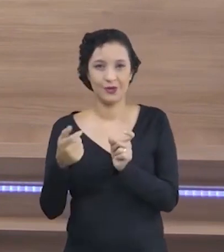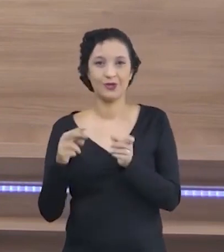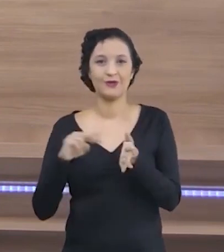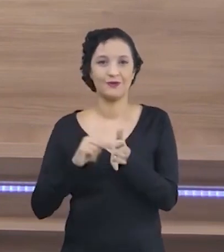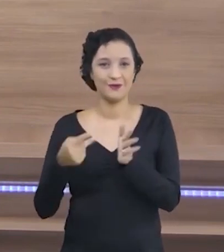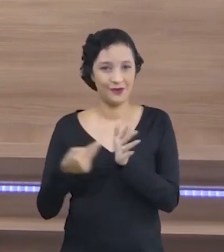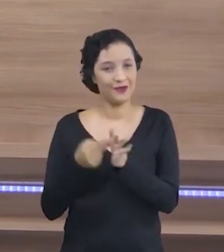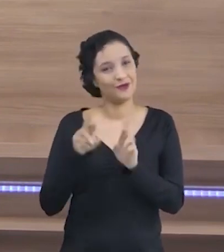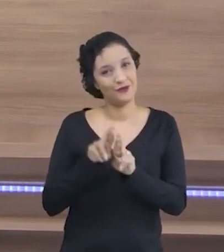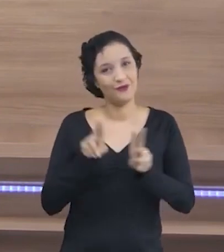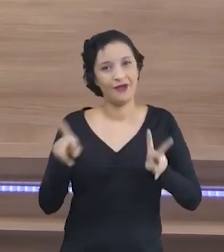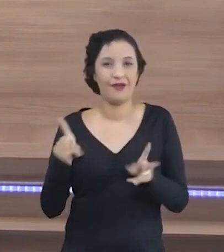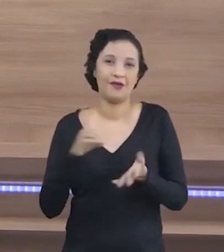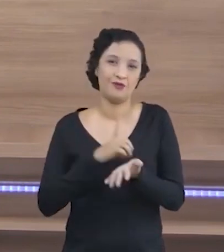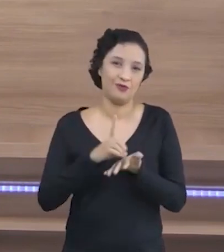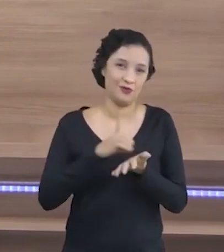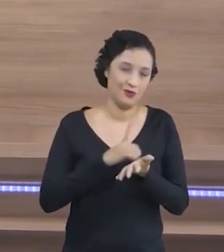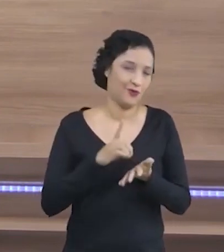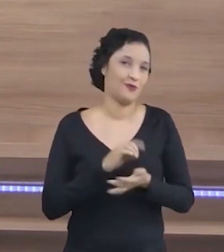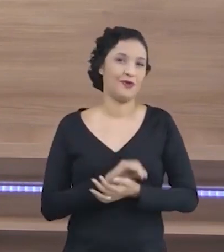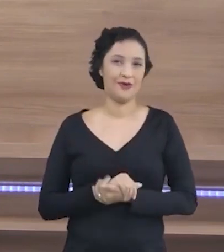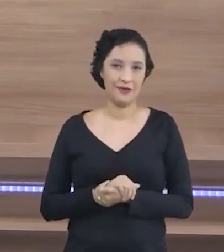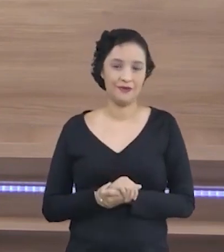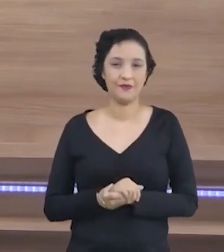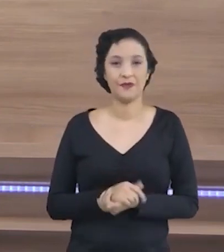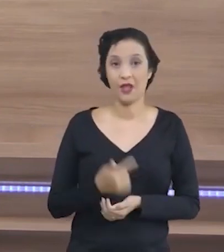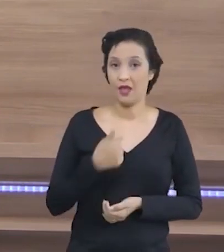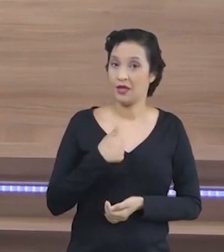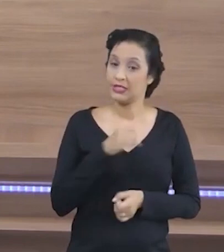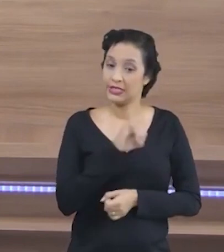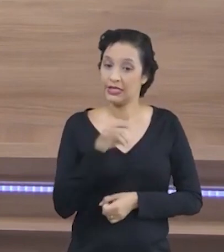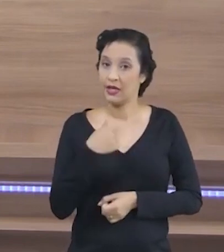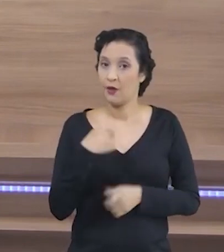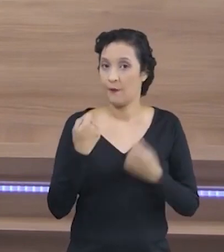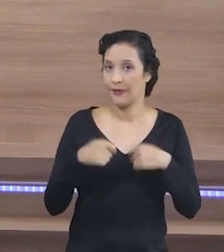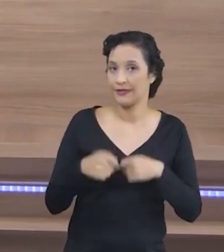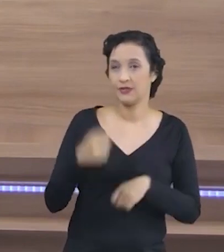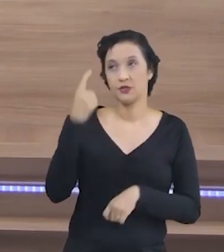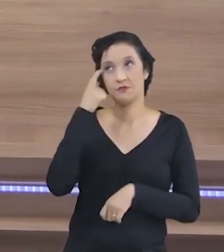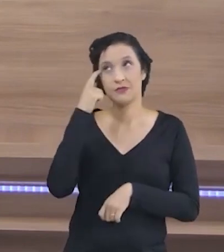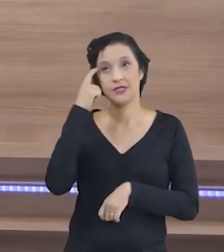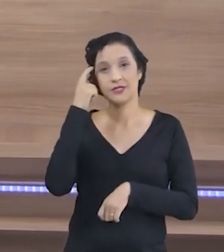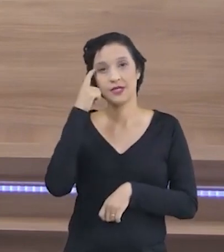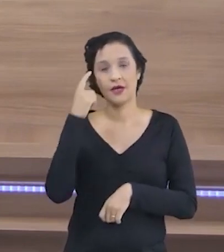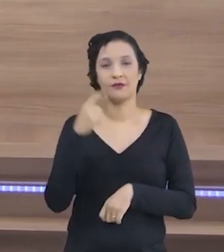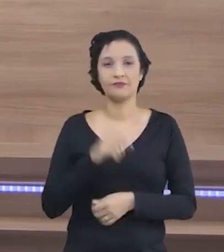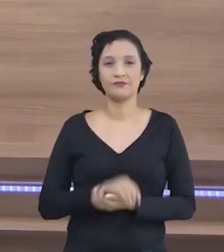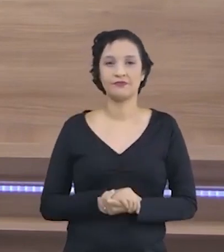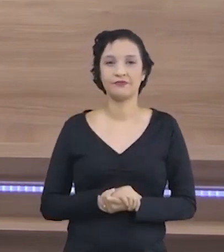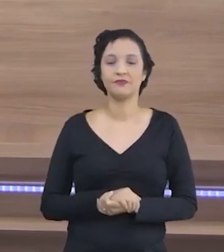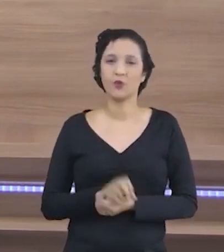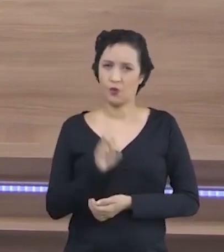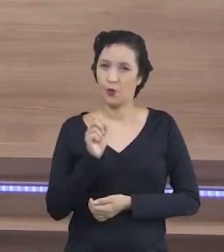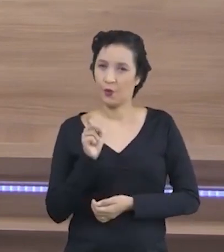tenho que fazer interpretações, que eu tenho que buscar informações do meu mundo para interpretar aquele texto. Tudo